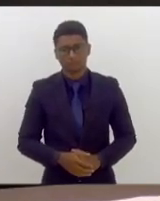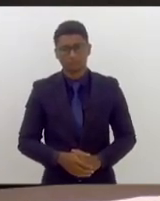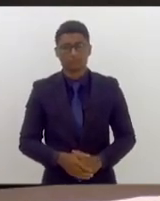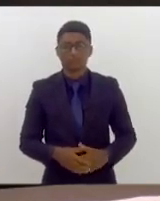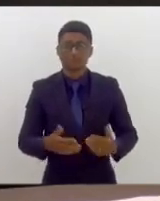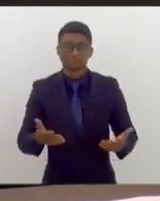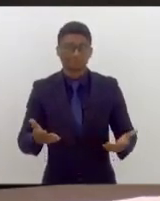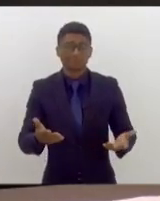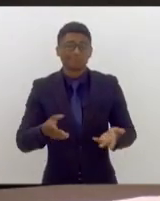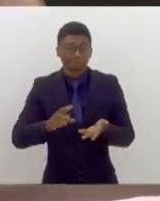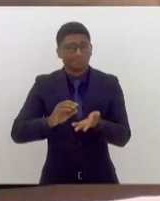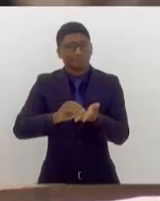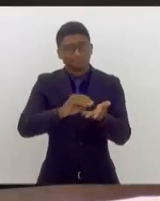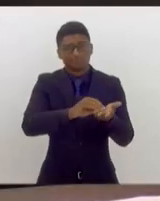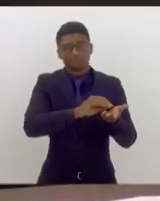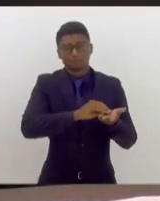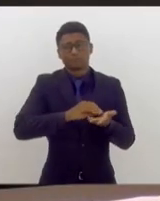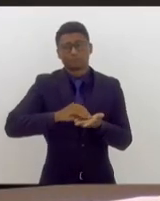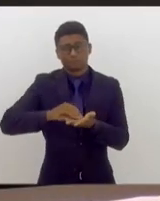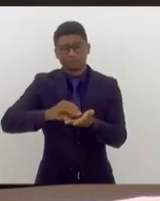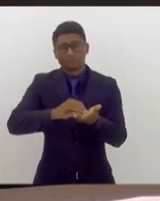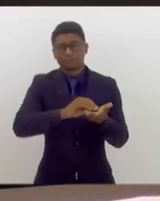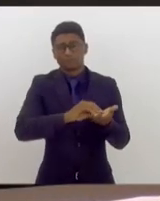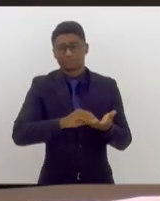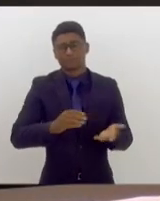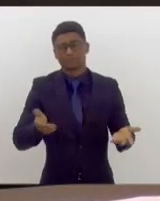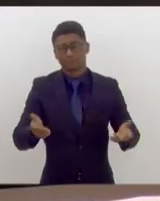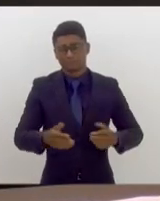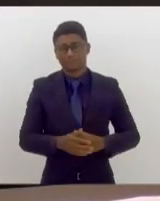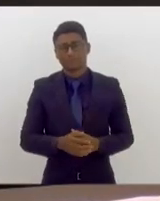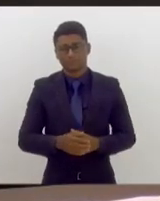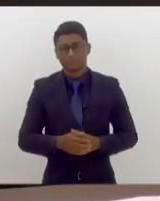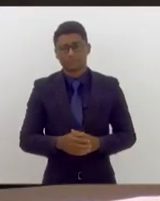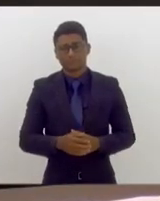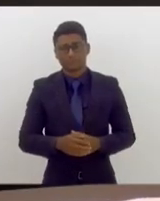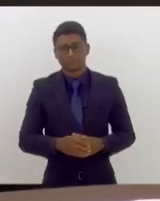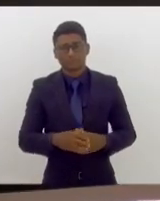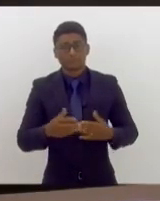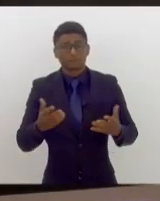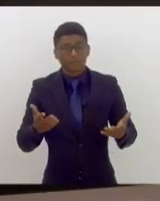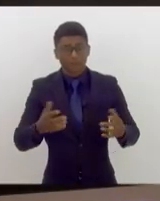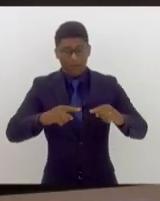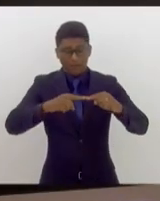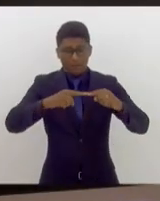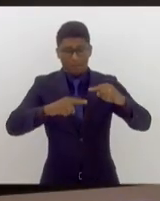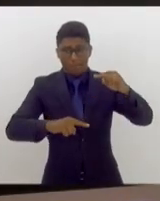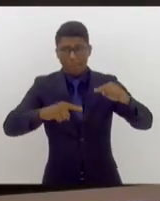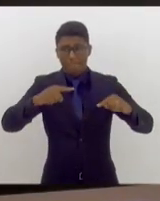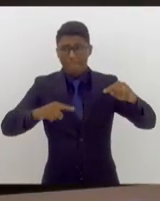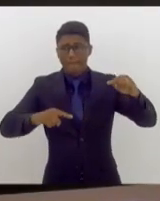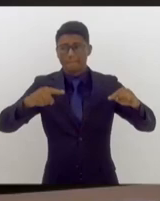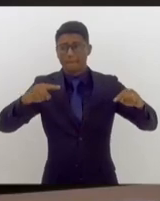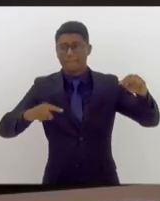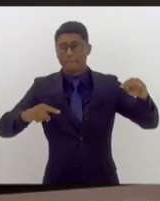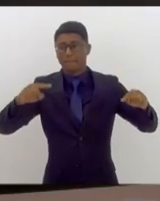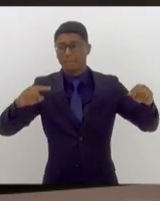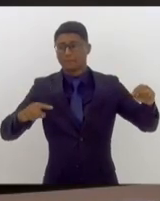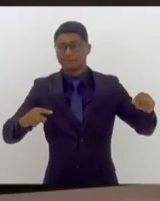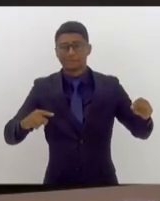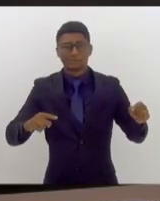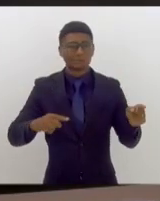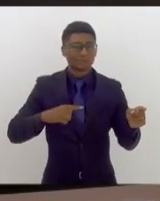deixa a desejar cada vez mais, não só fazendo com que aumente essa desigualdade, como também